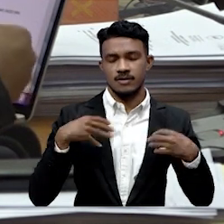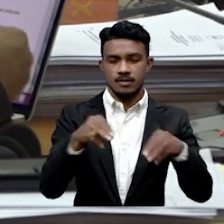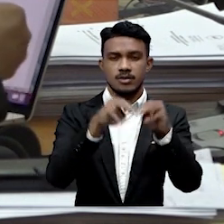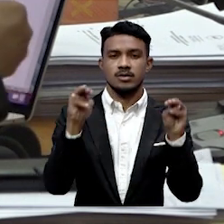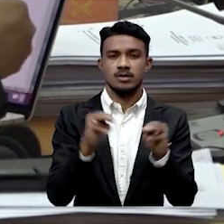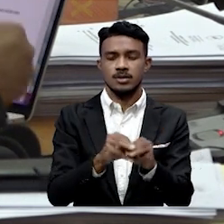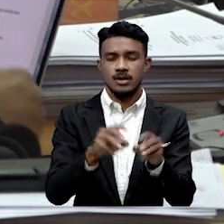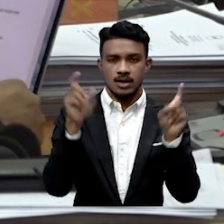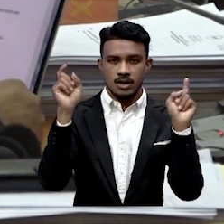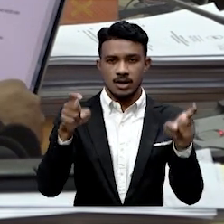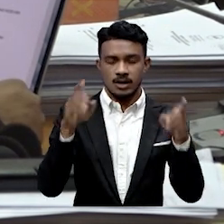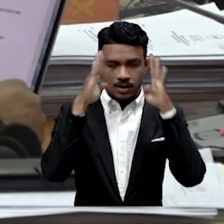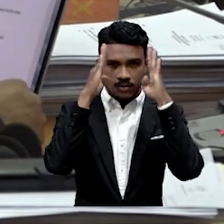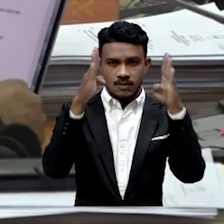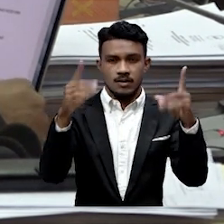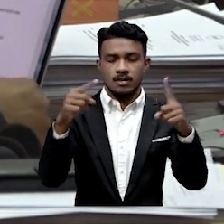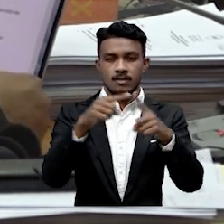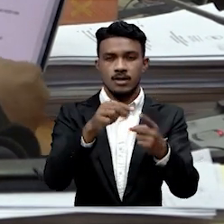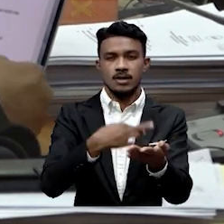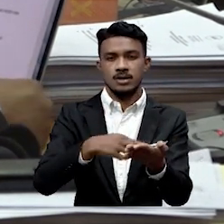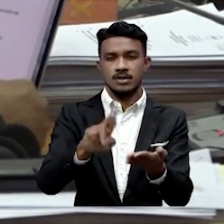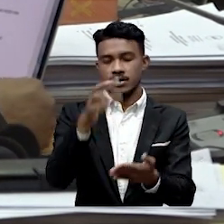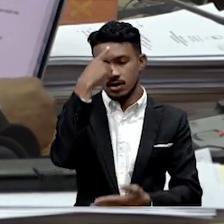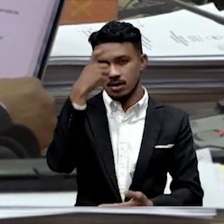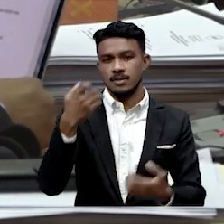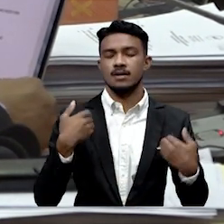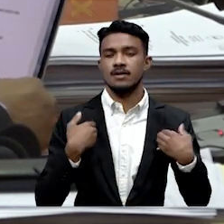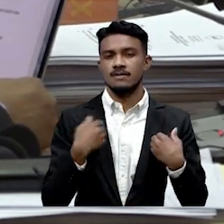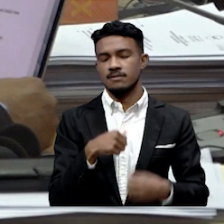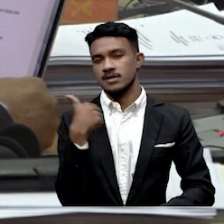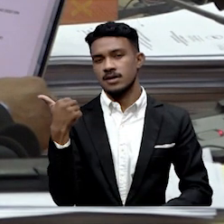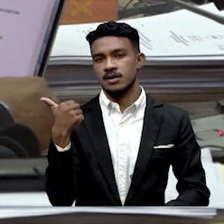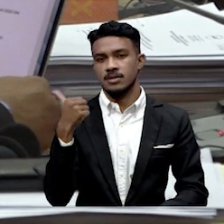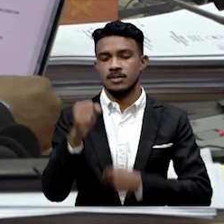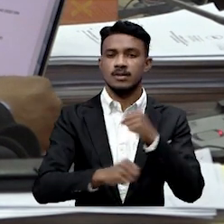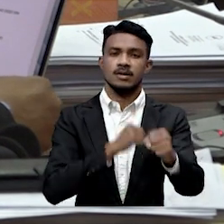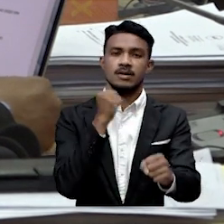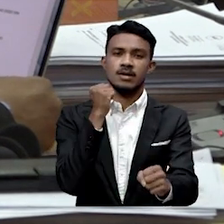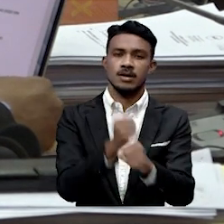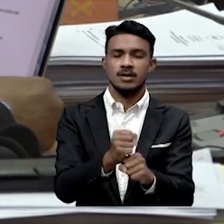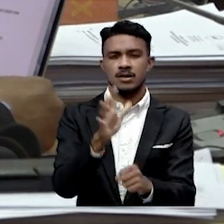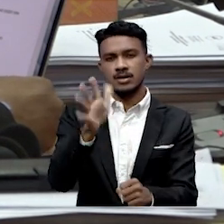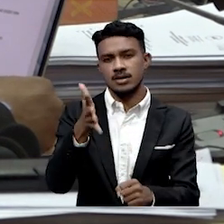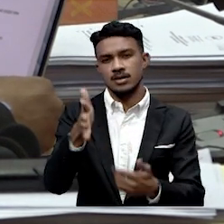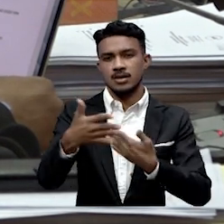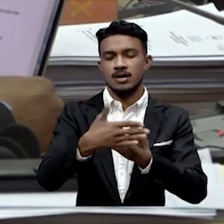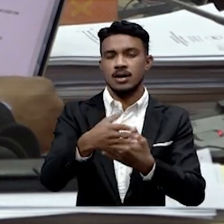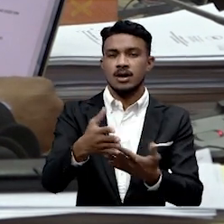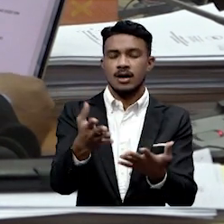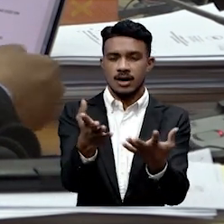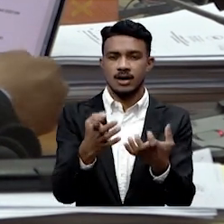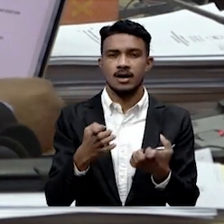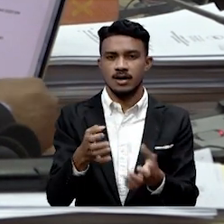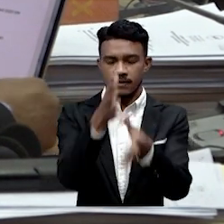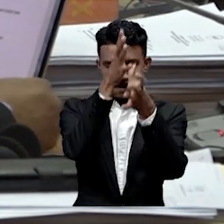ser rigorosamente para halo resisto tamba de vez em quando balun tinham foi em 50 e tal, hakar katu katua salais